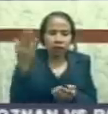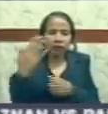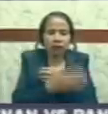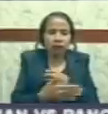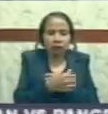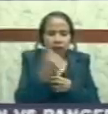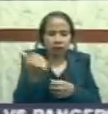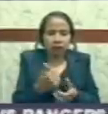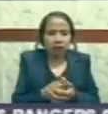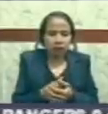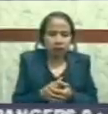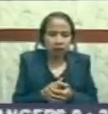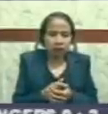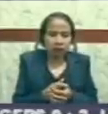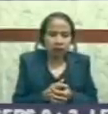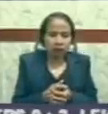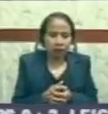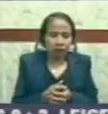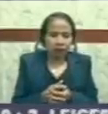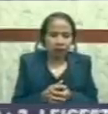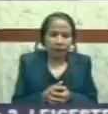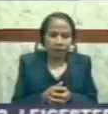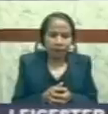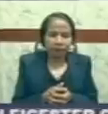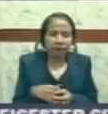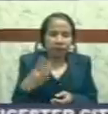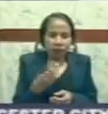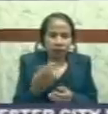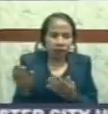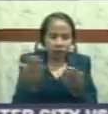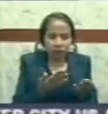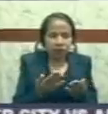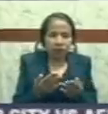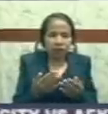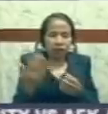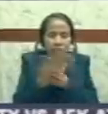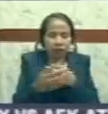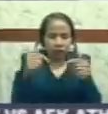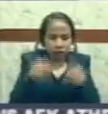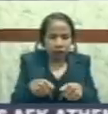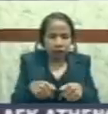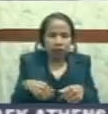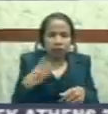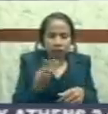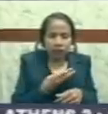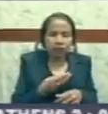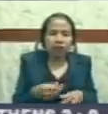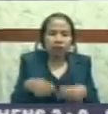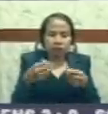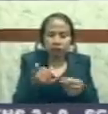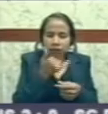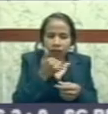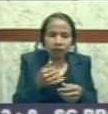Ina gurateona, e depois lamai. Ita ho difale mai railaran ita mak fosala malu dian ida ne mak selu ida ne mak